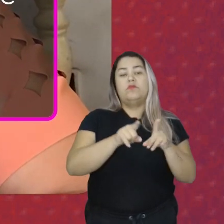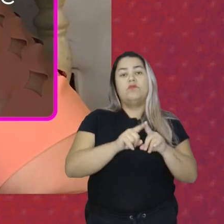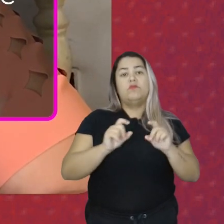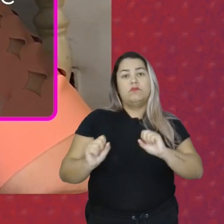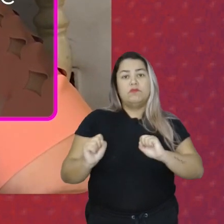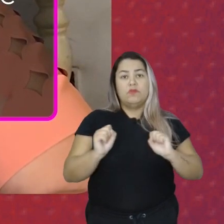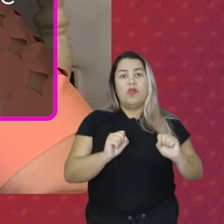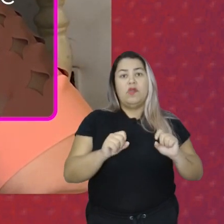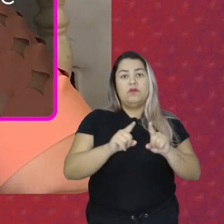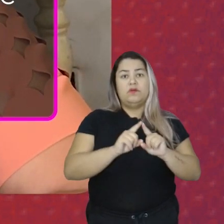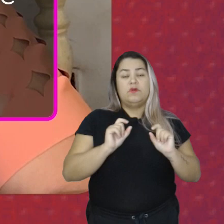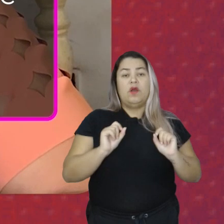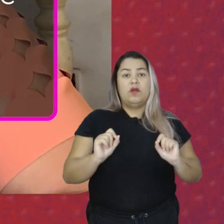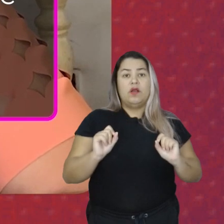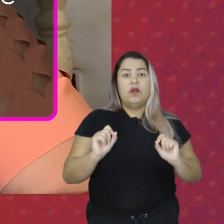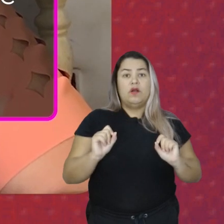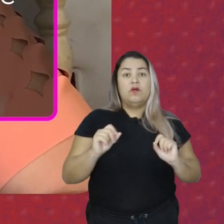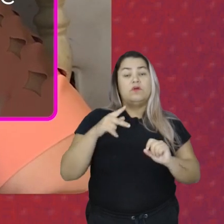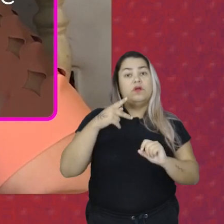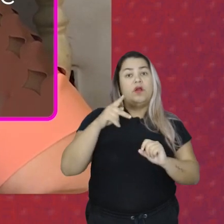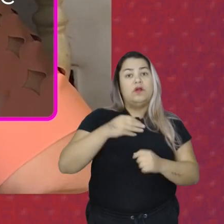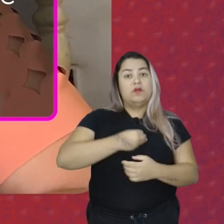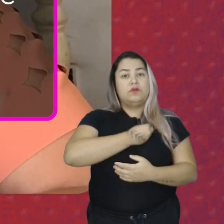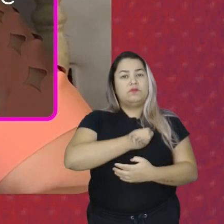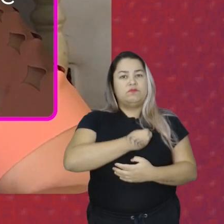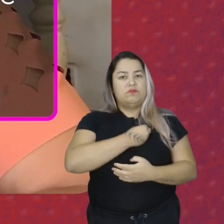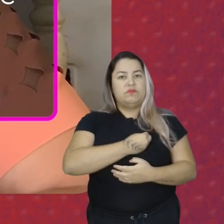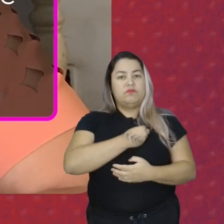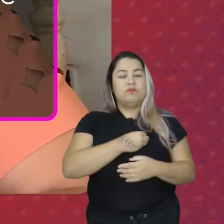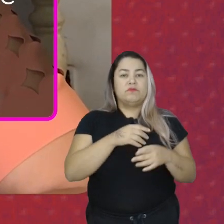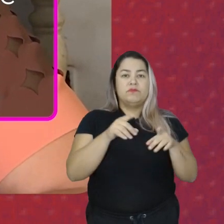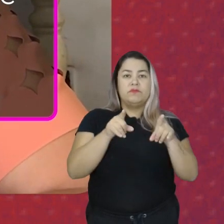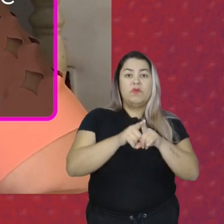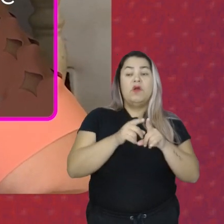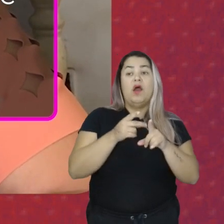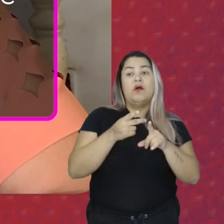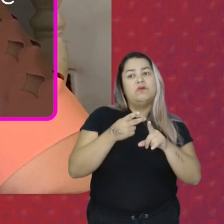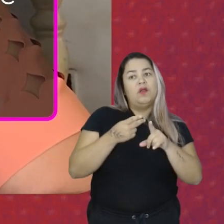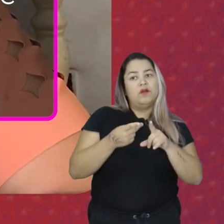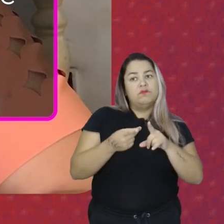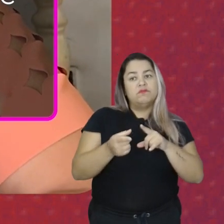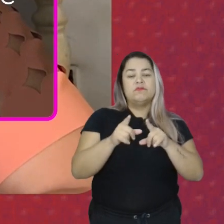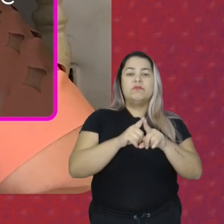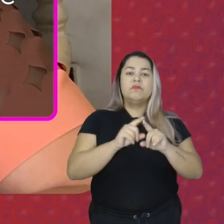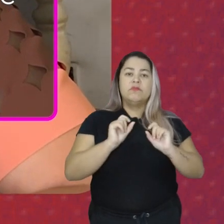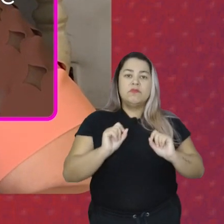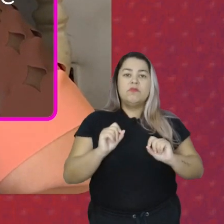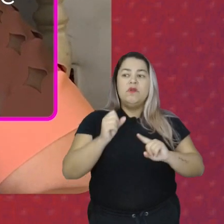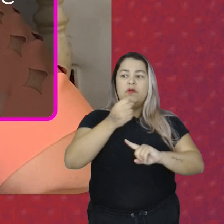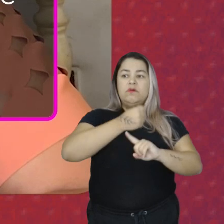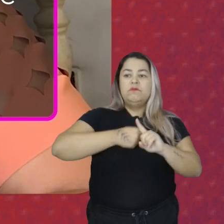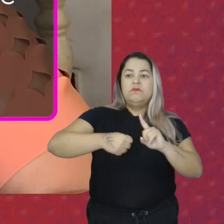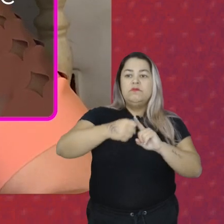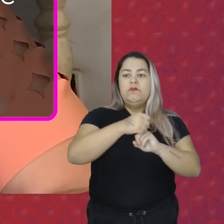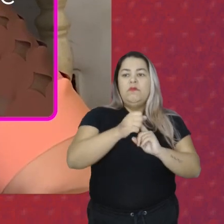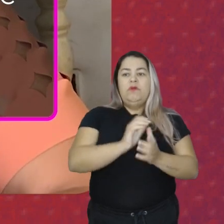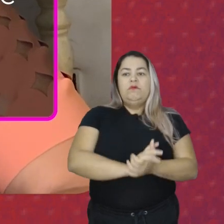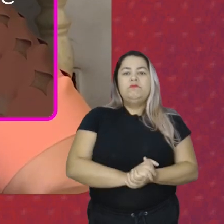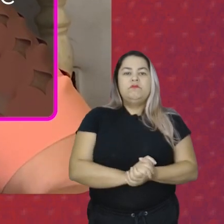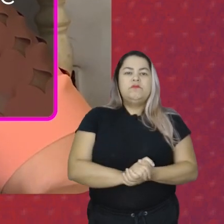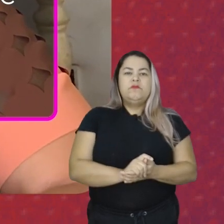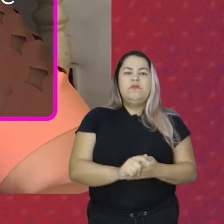podem obstruir sua participação plena e efetiva na sociedade e com